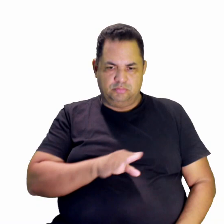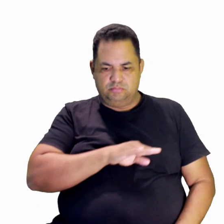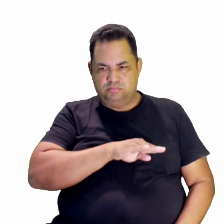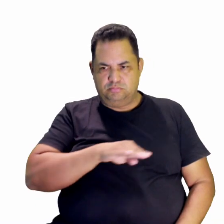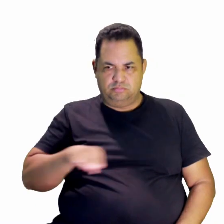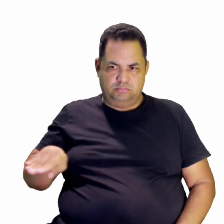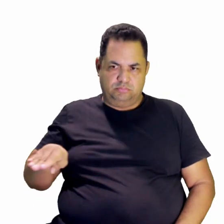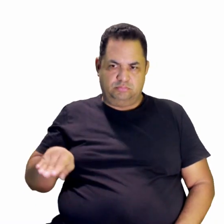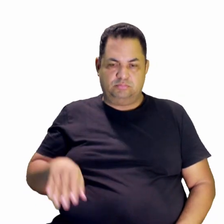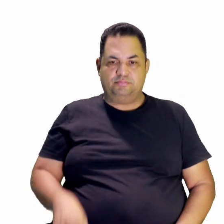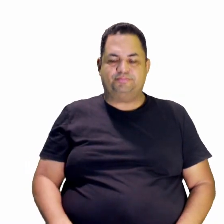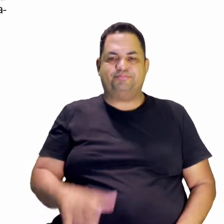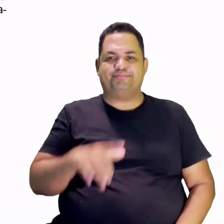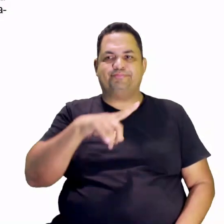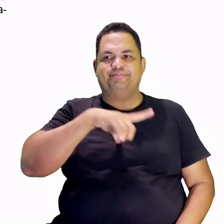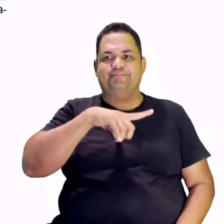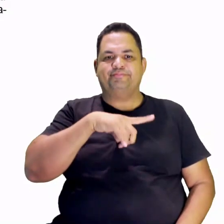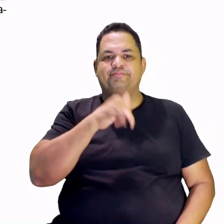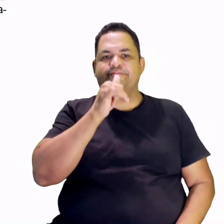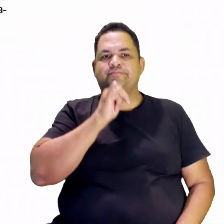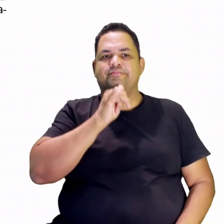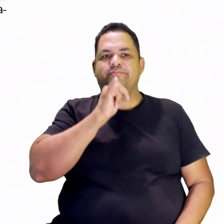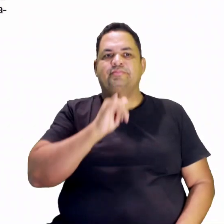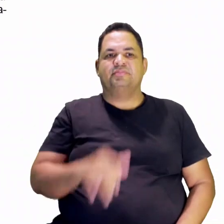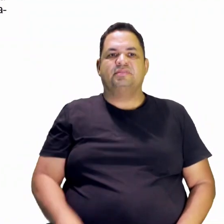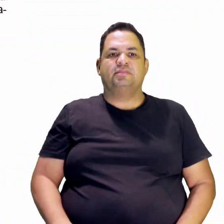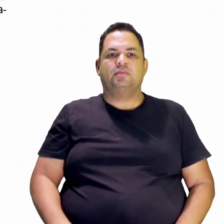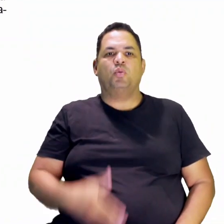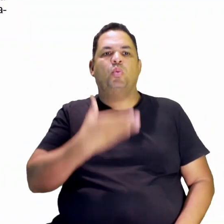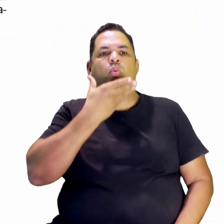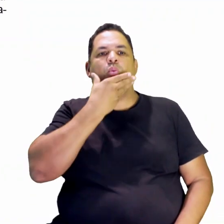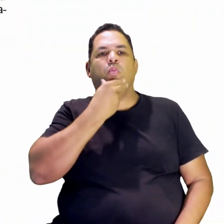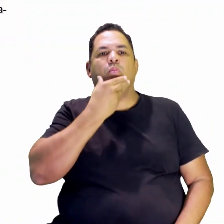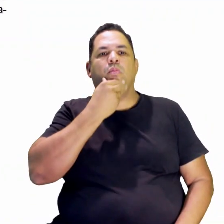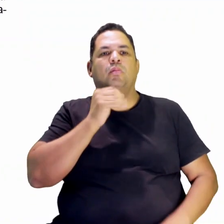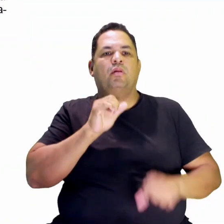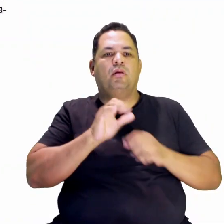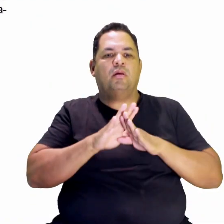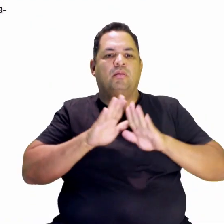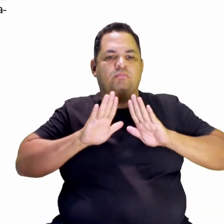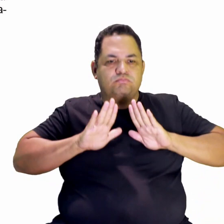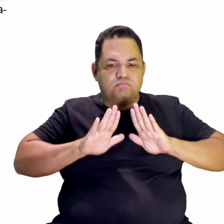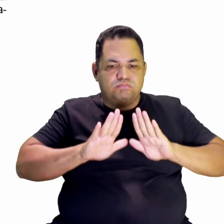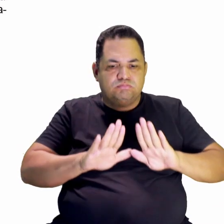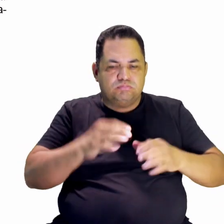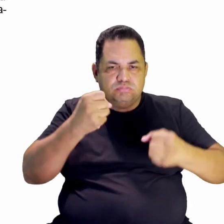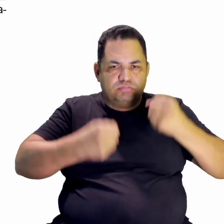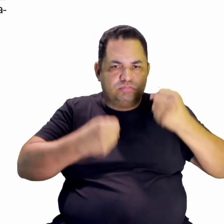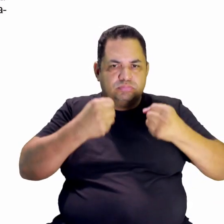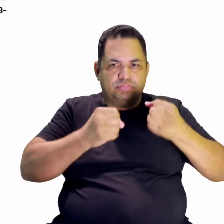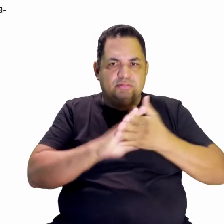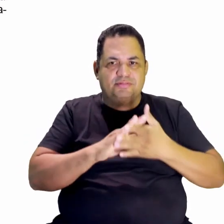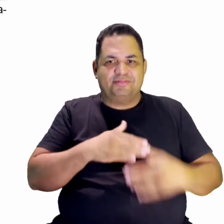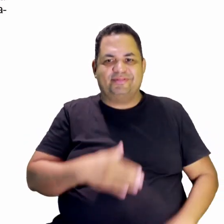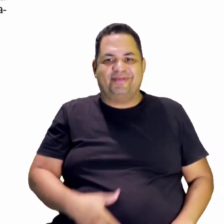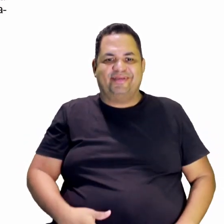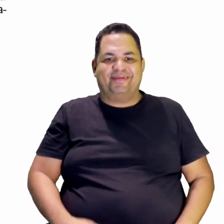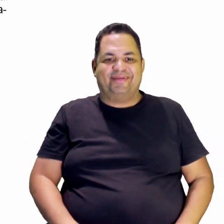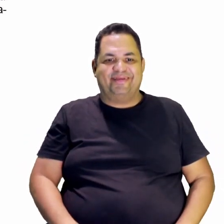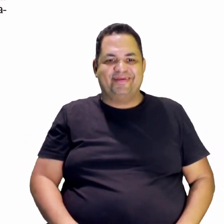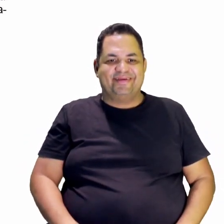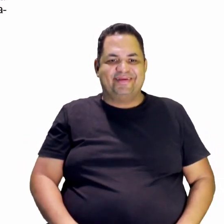sentido. Temos um exemplo aqui. Uma mulher empurra carro em Roma enquanto o cão dirige o veículo,